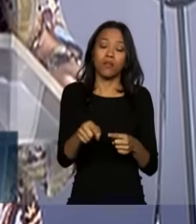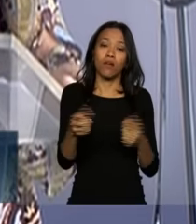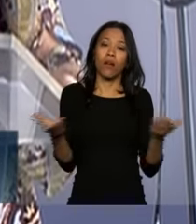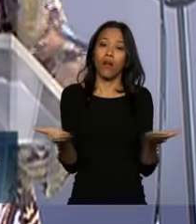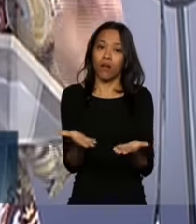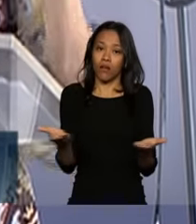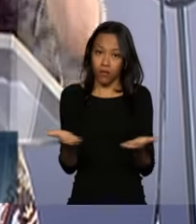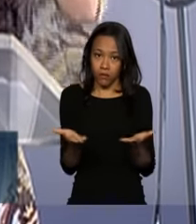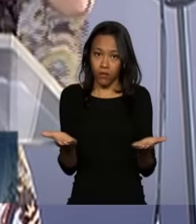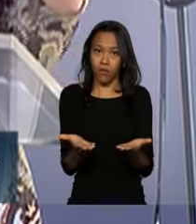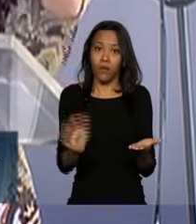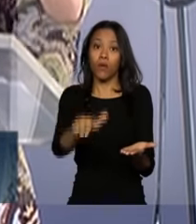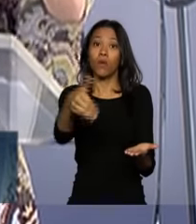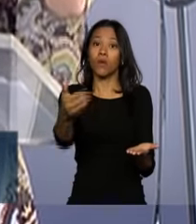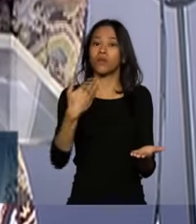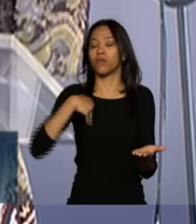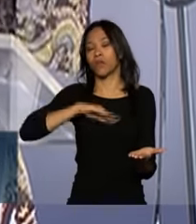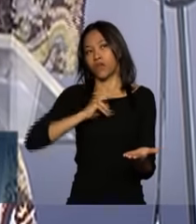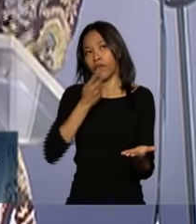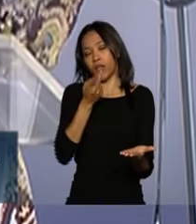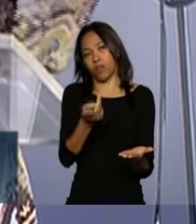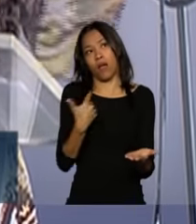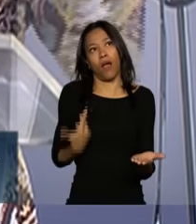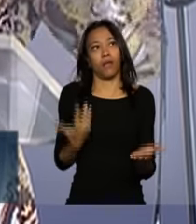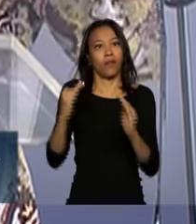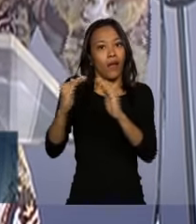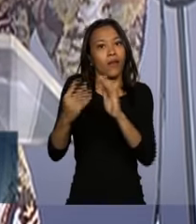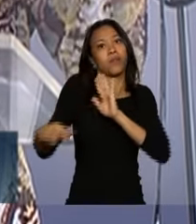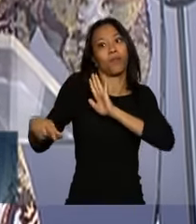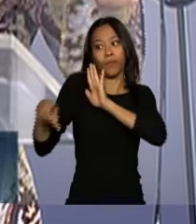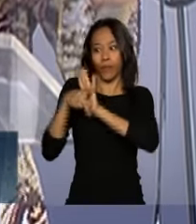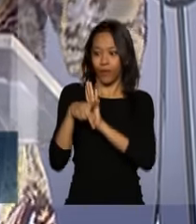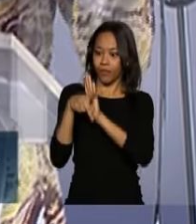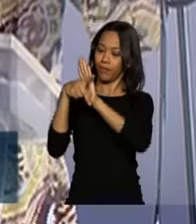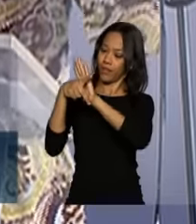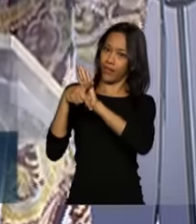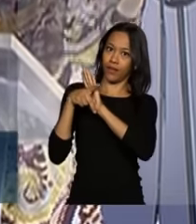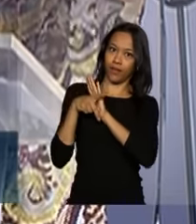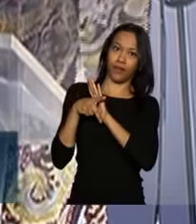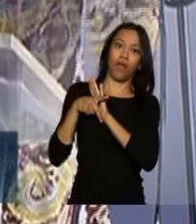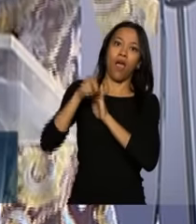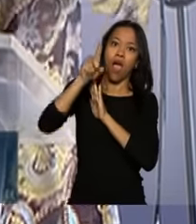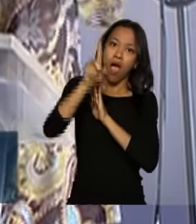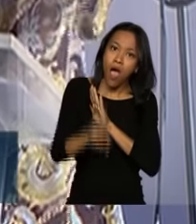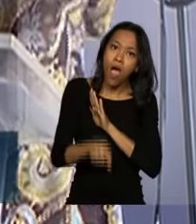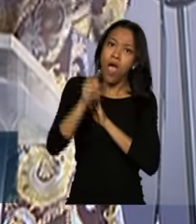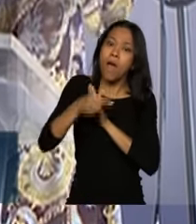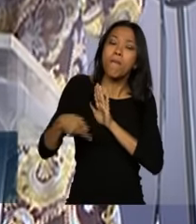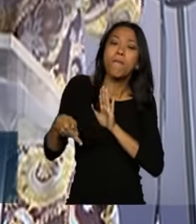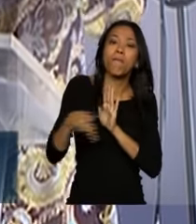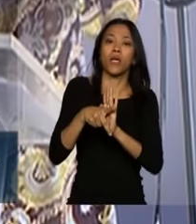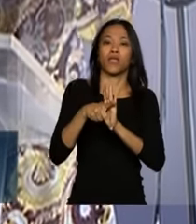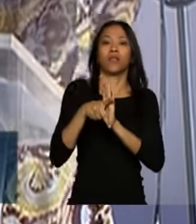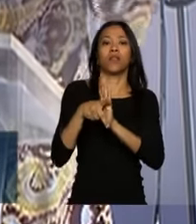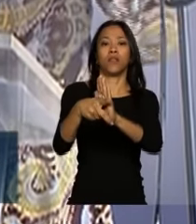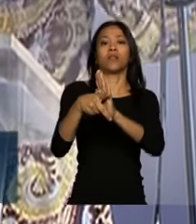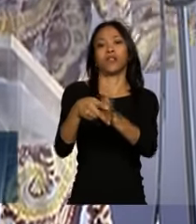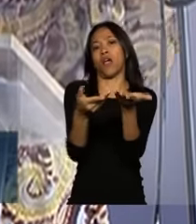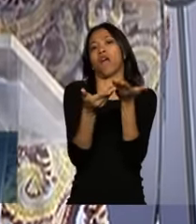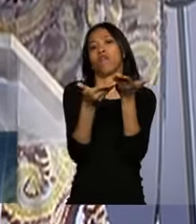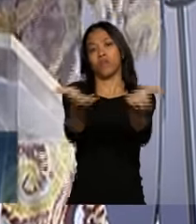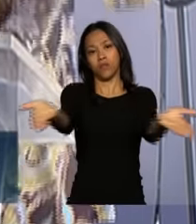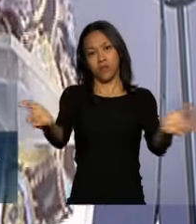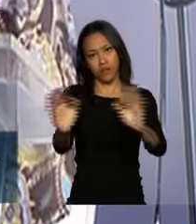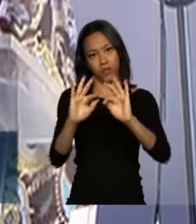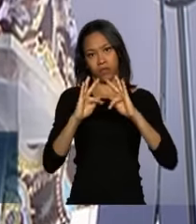agora, quando a gente fala casa própria, é patrimônio de vocês. Isso